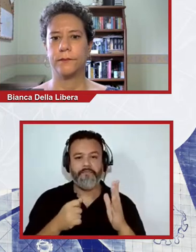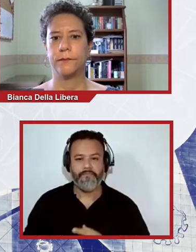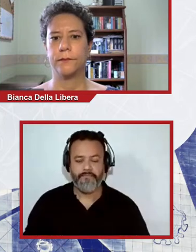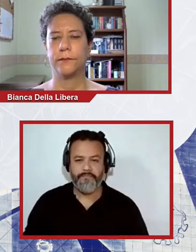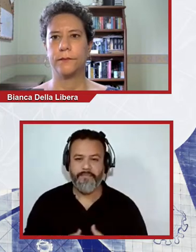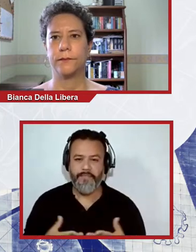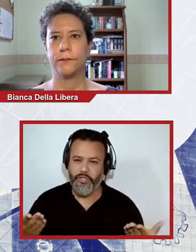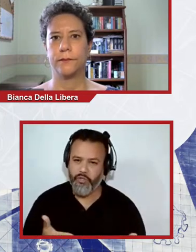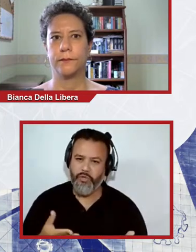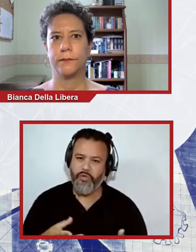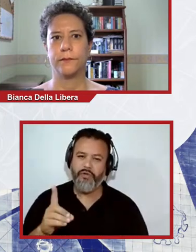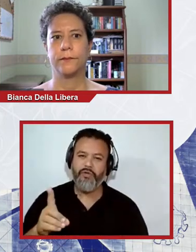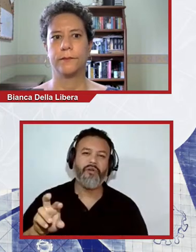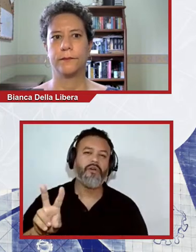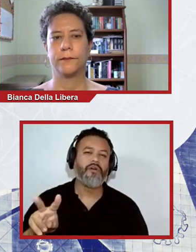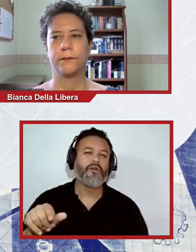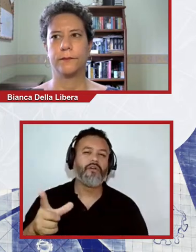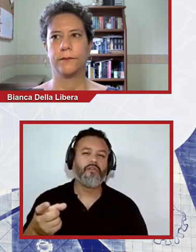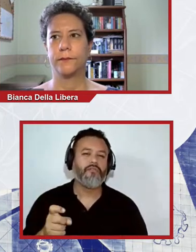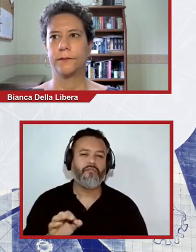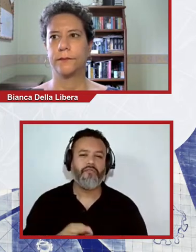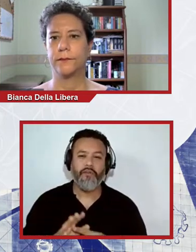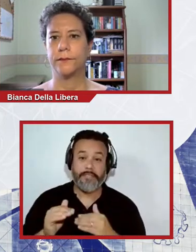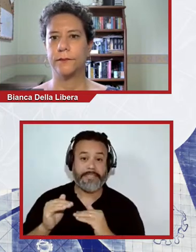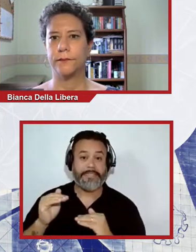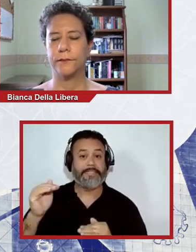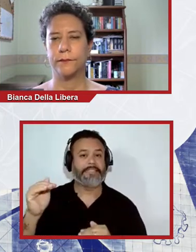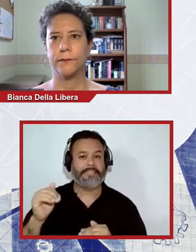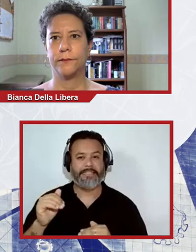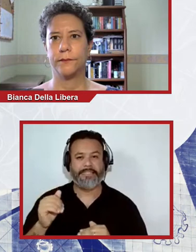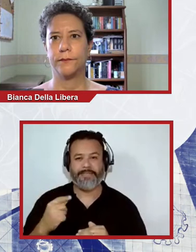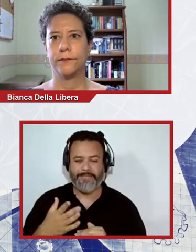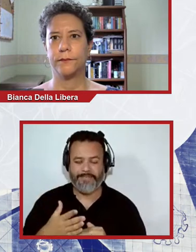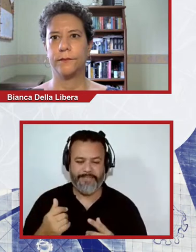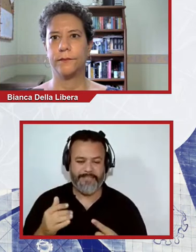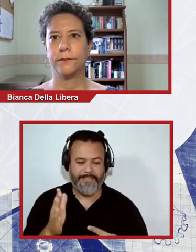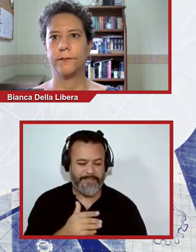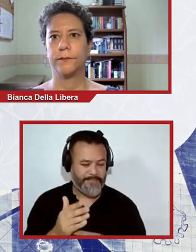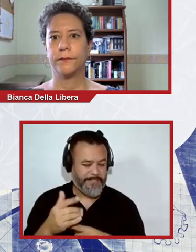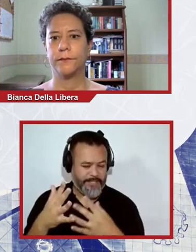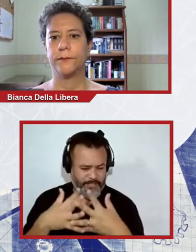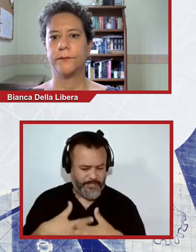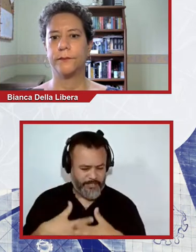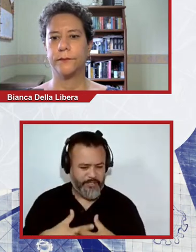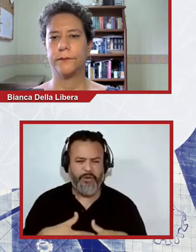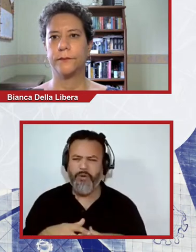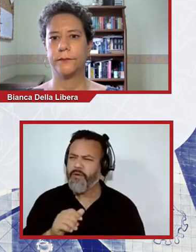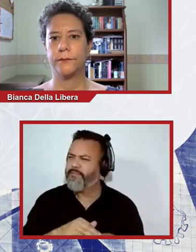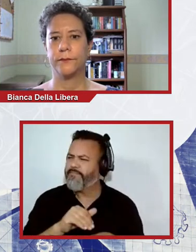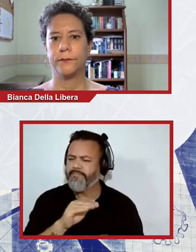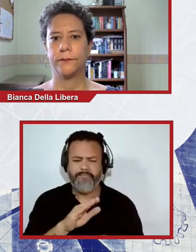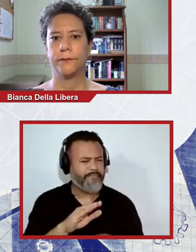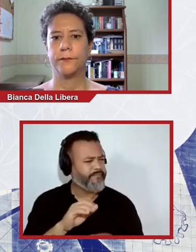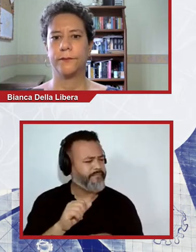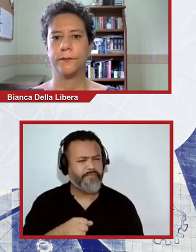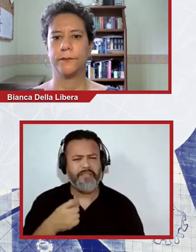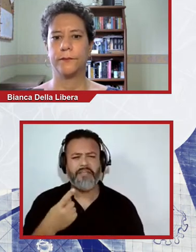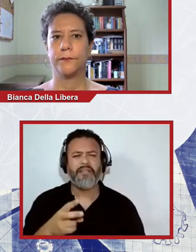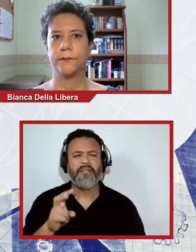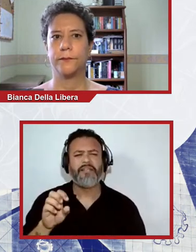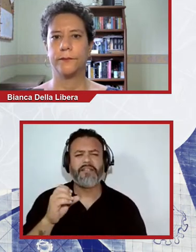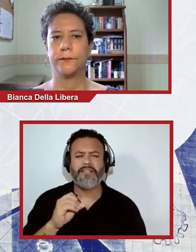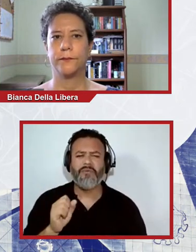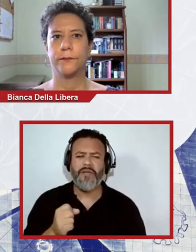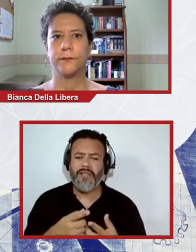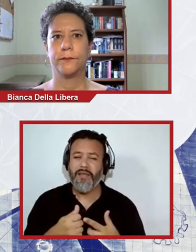DOSVox cresceu tanto que é uma tecnologia muito complexa. Tem mais de, sei lá, 150 mil linhas